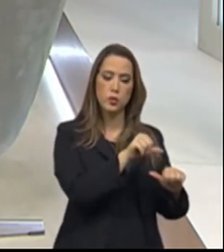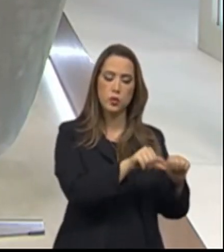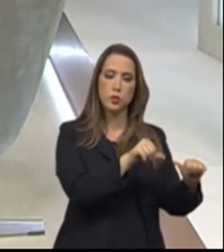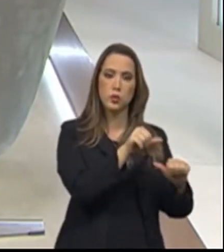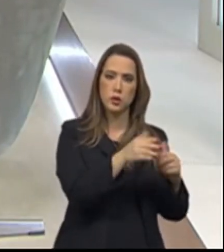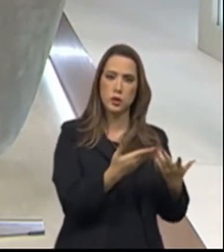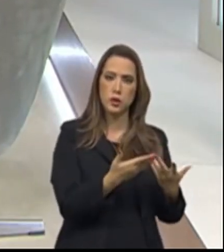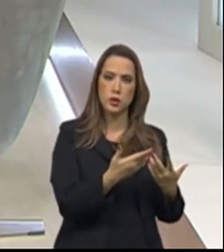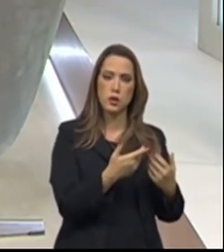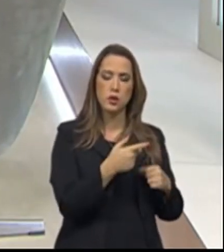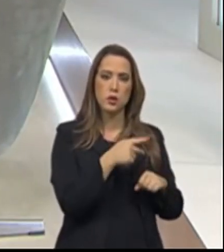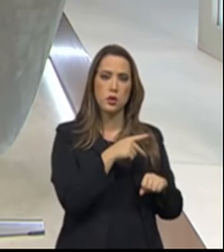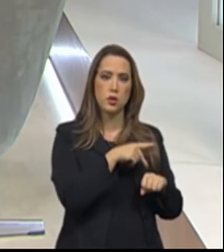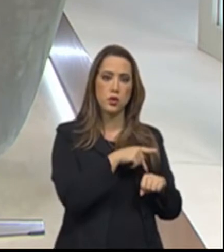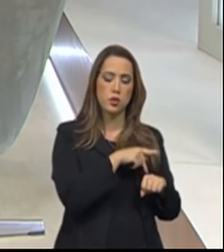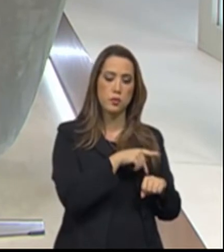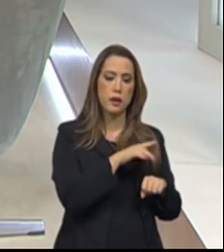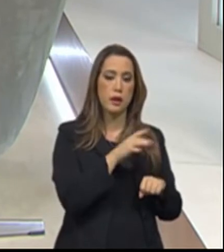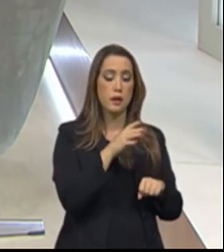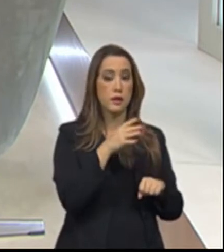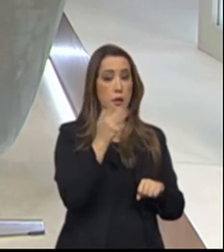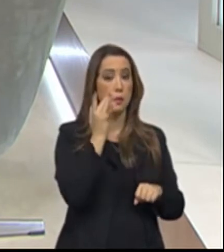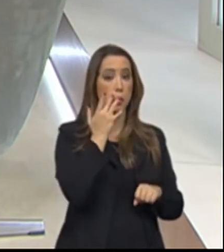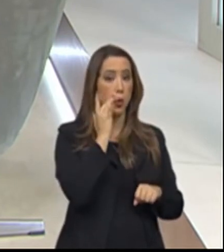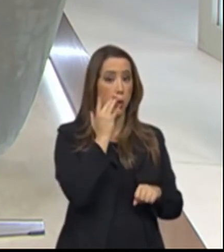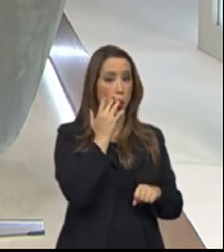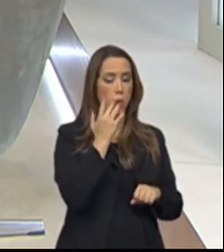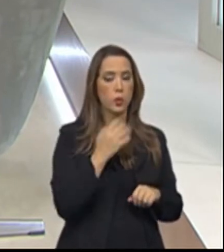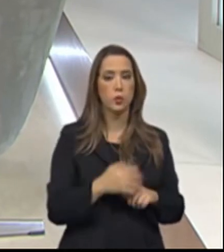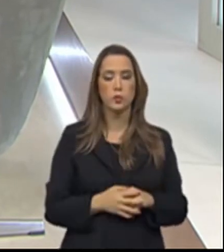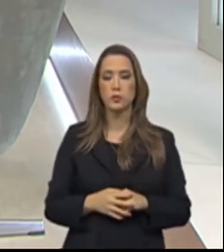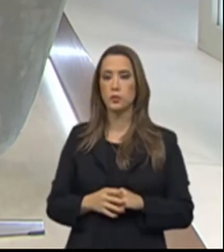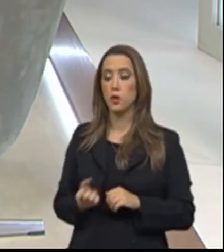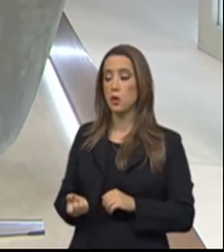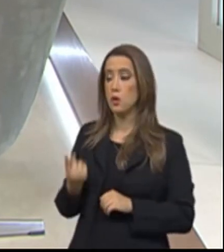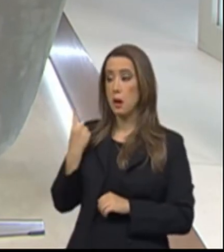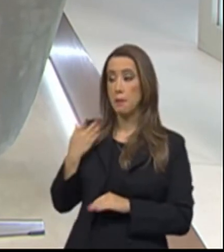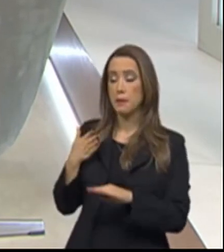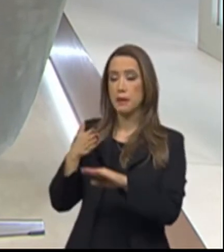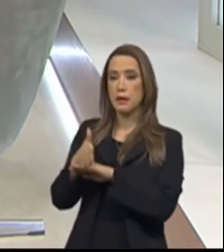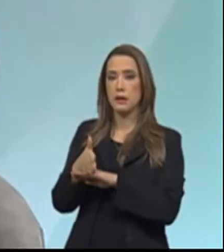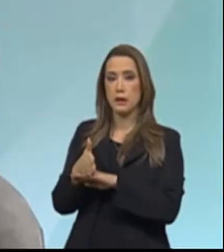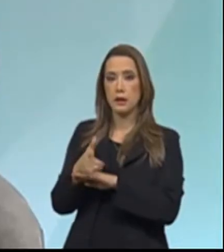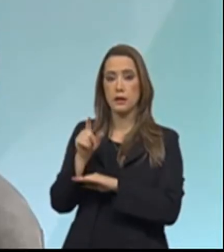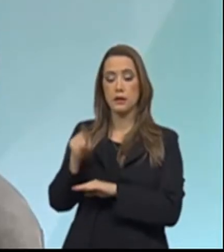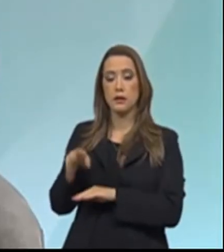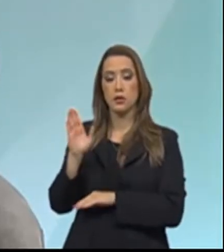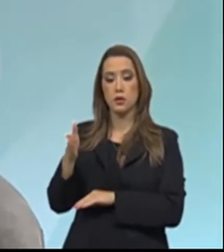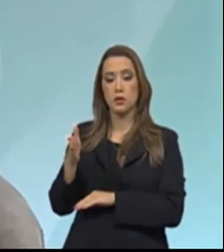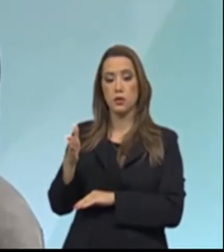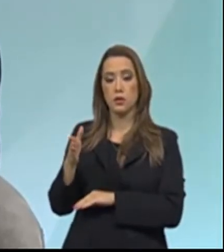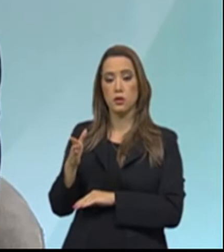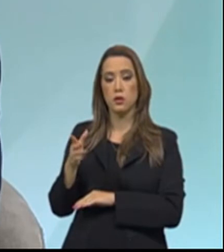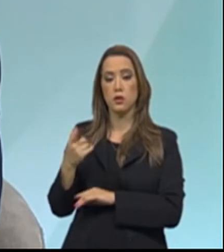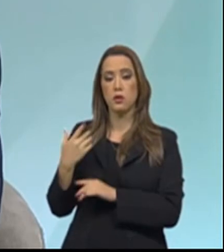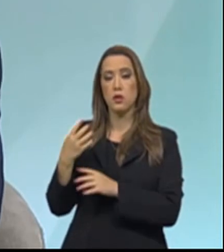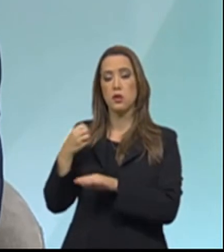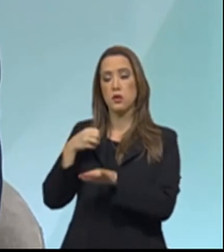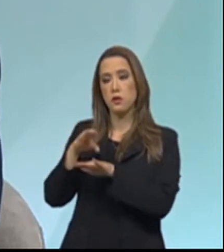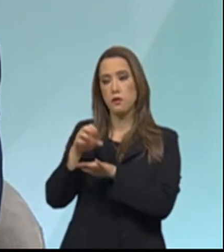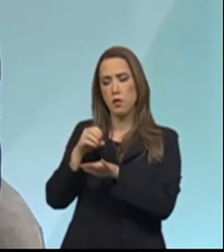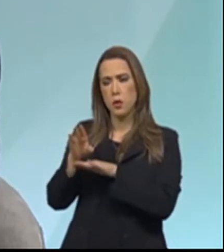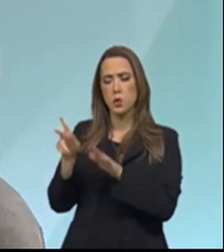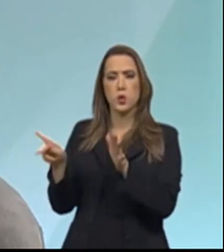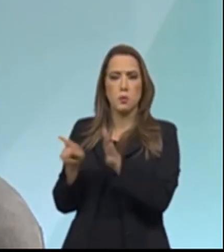a isso de outra forma ou cidadãos não teriam como saber não teriam como tomar conhecimento dessa política